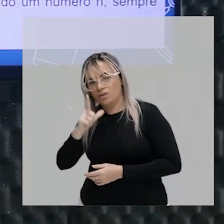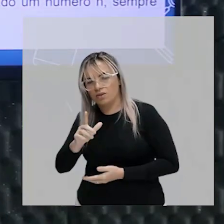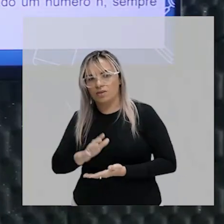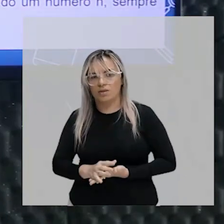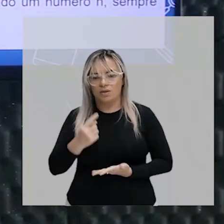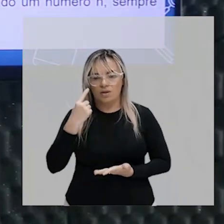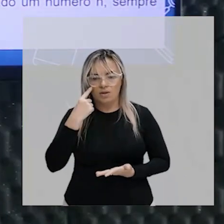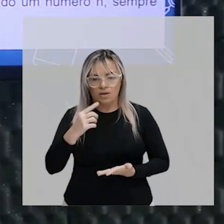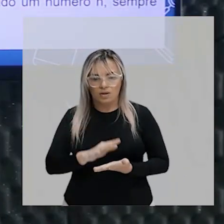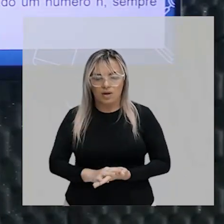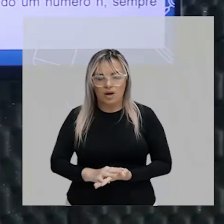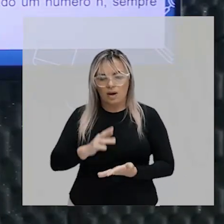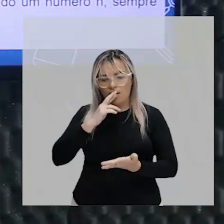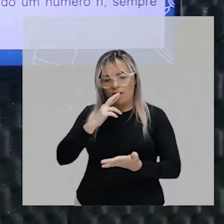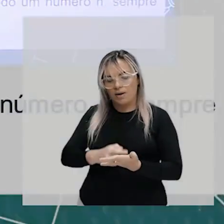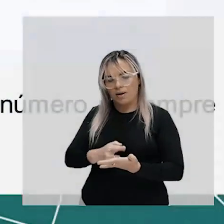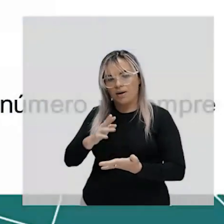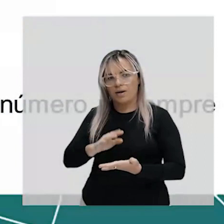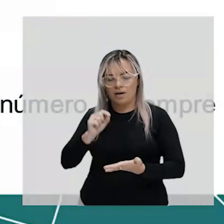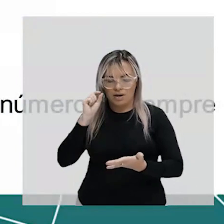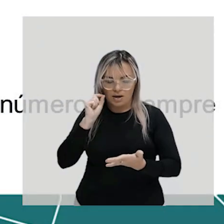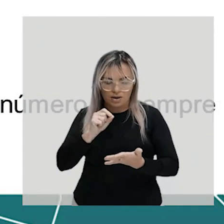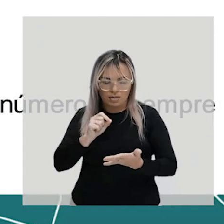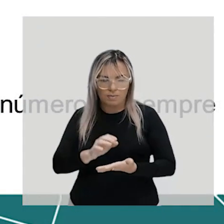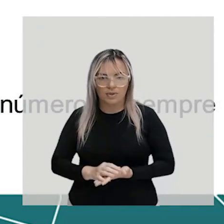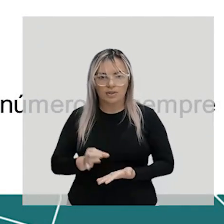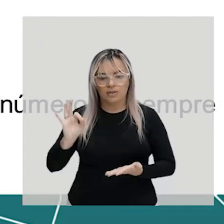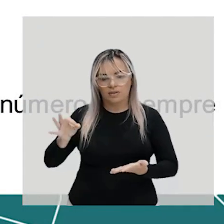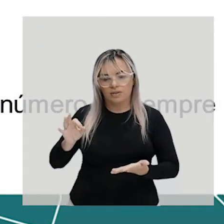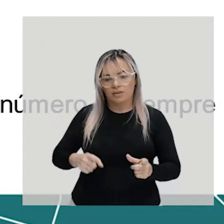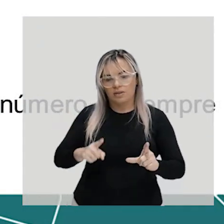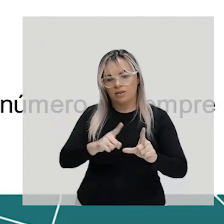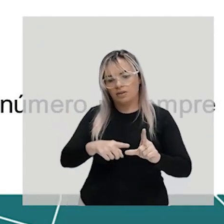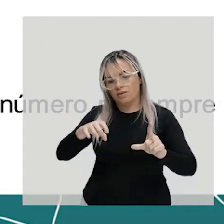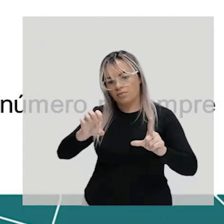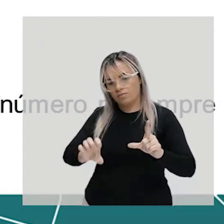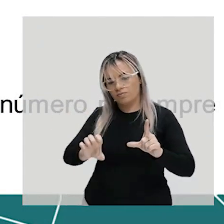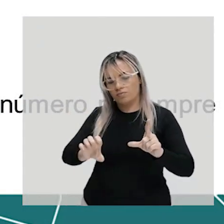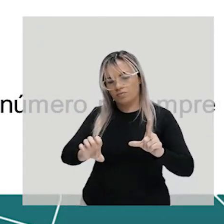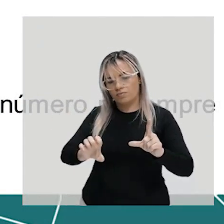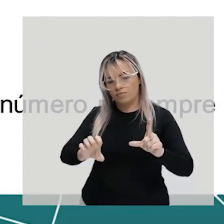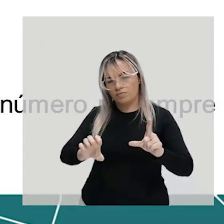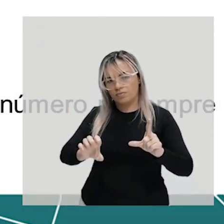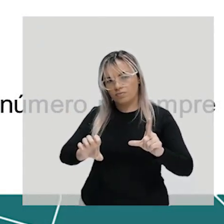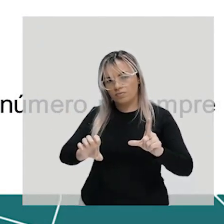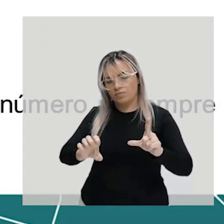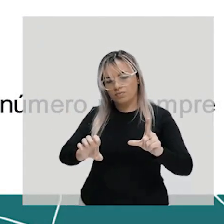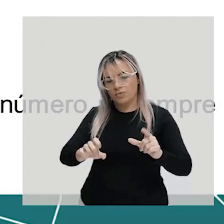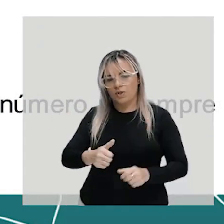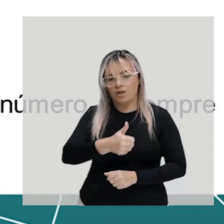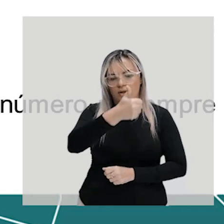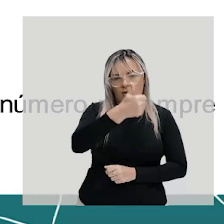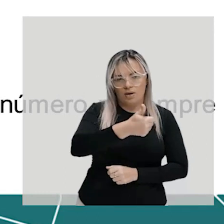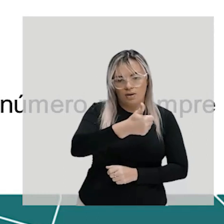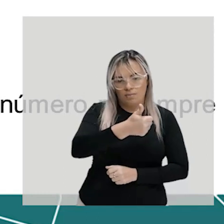ver no nosso gabarito a resposta correta que é justamente a letra e nela né diz que somente a segunda afirmação é